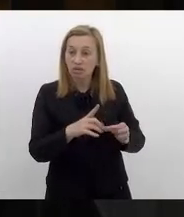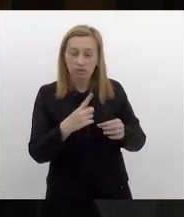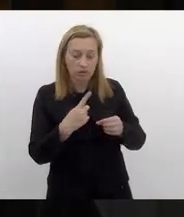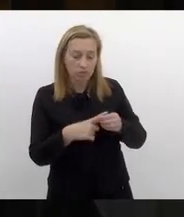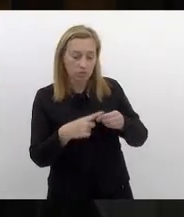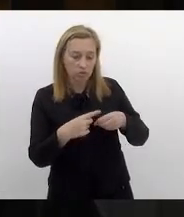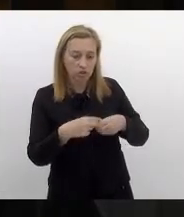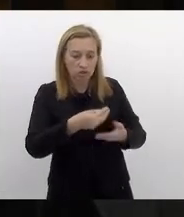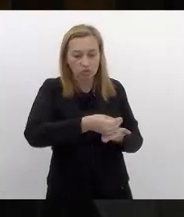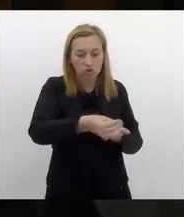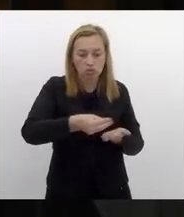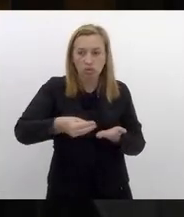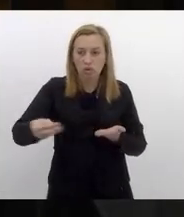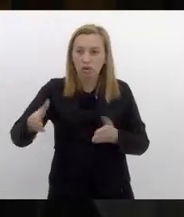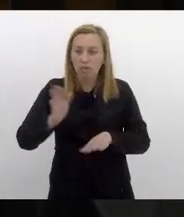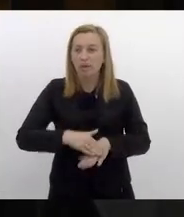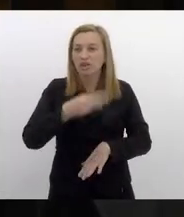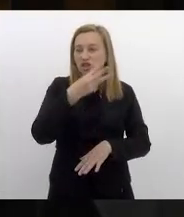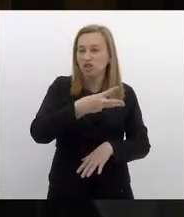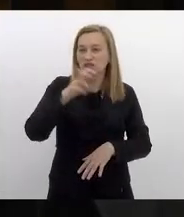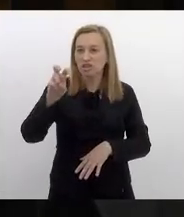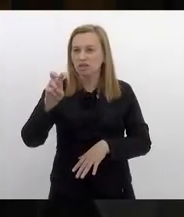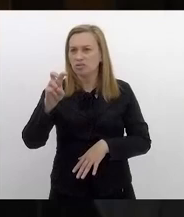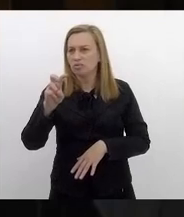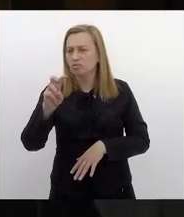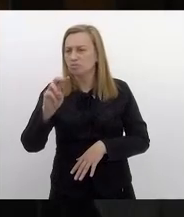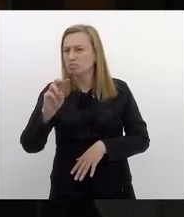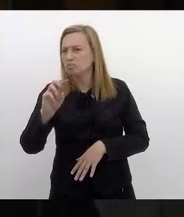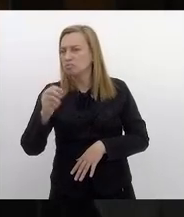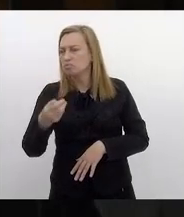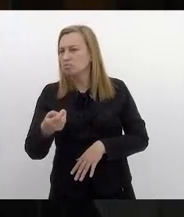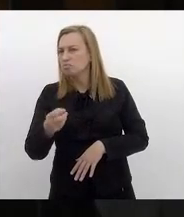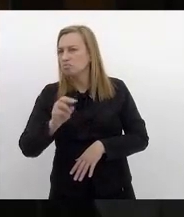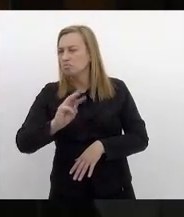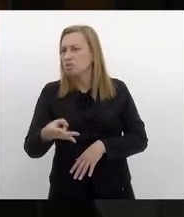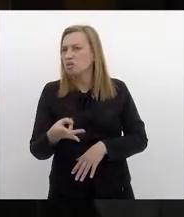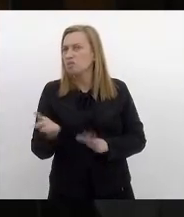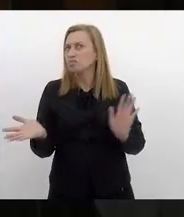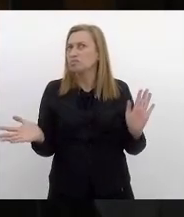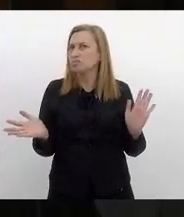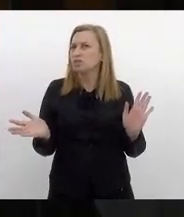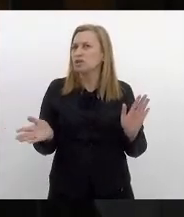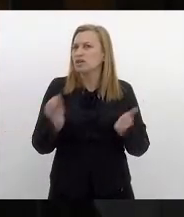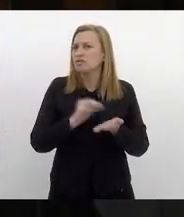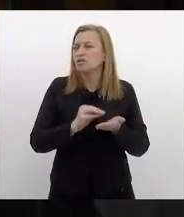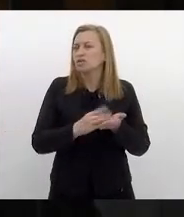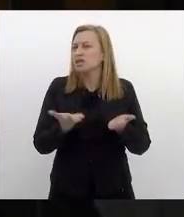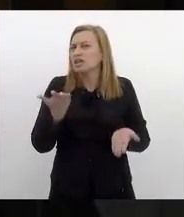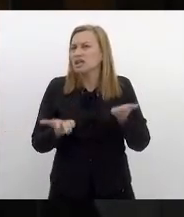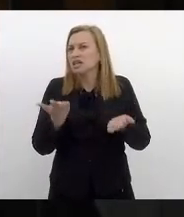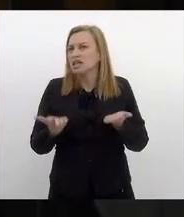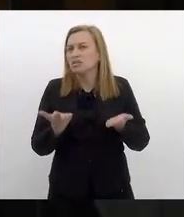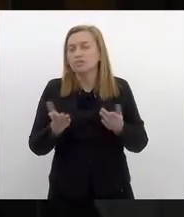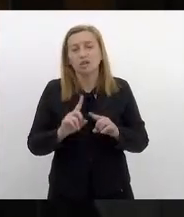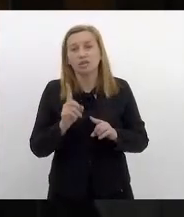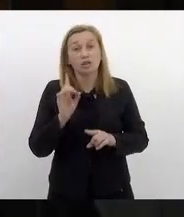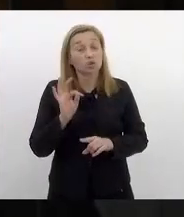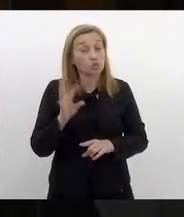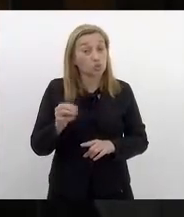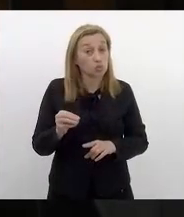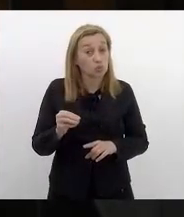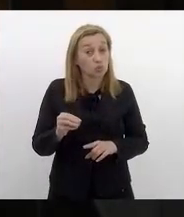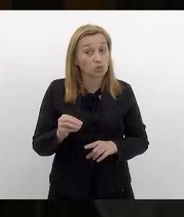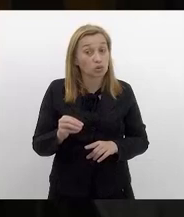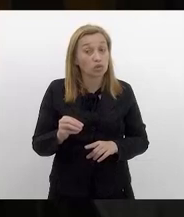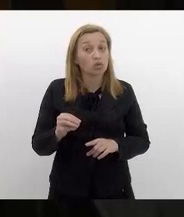municípios, pouco mais de 35 bilhões. Ou seja, é um desequilíbrio brutal, mas não é tudo. Vem